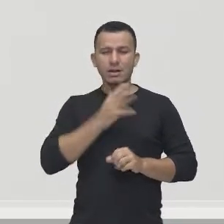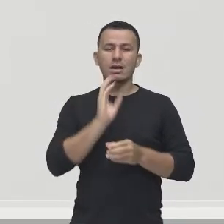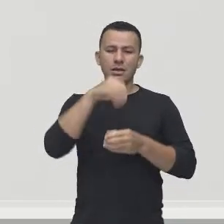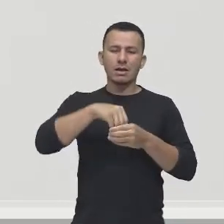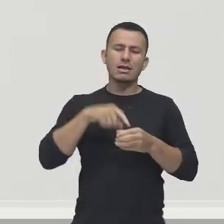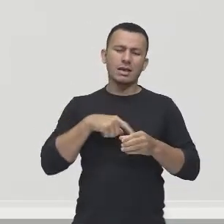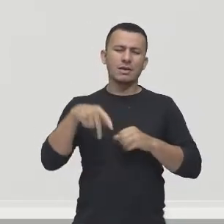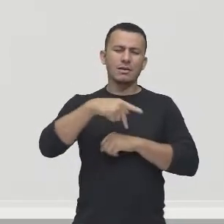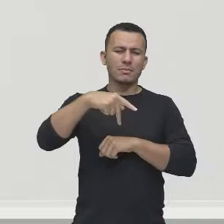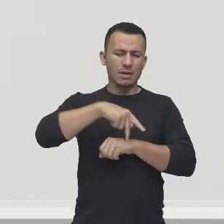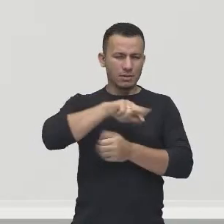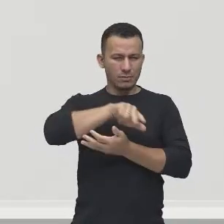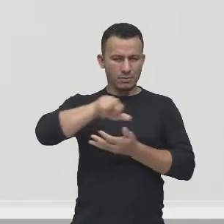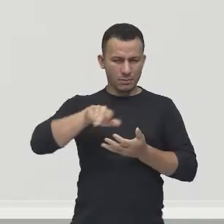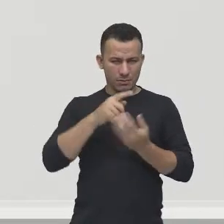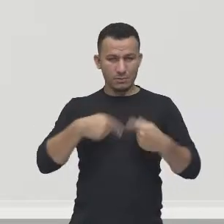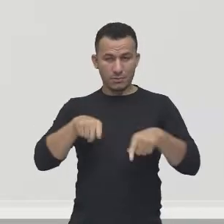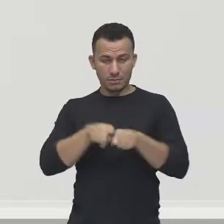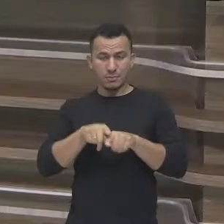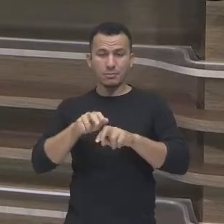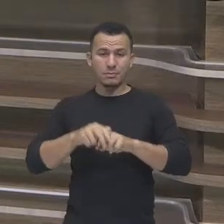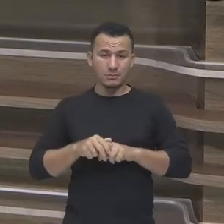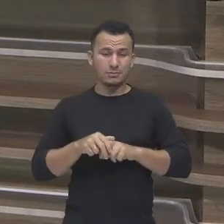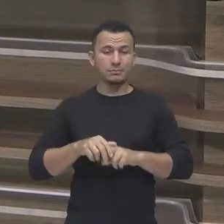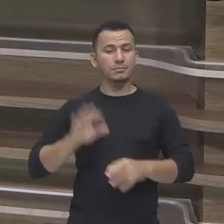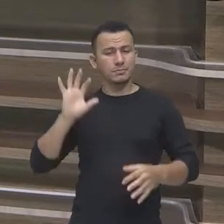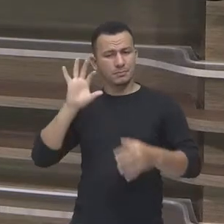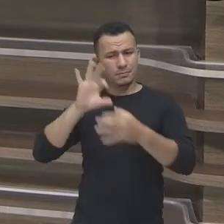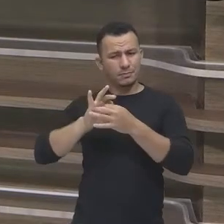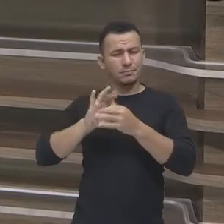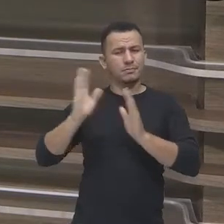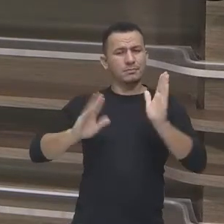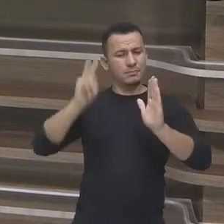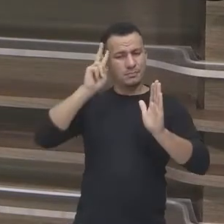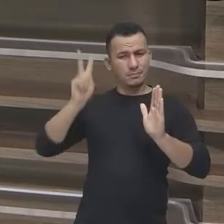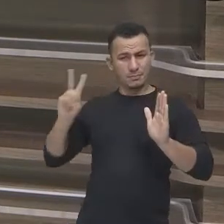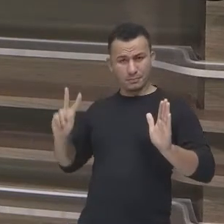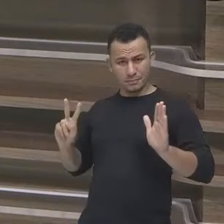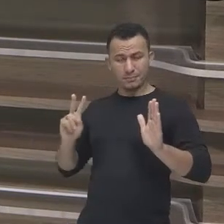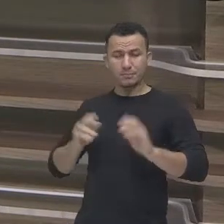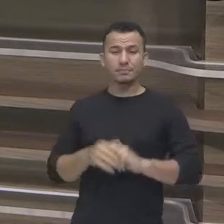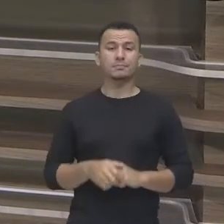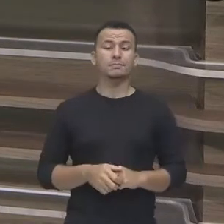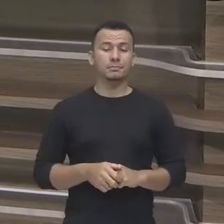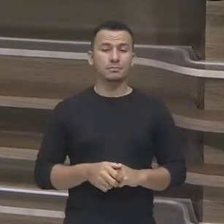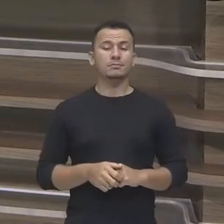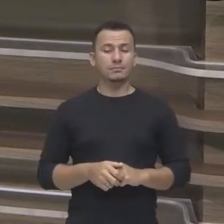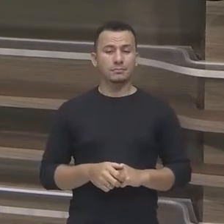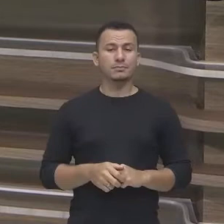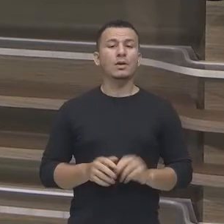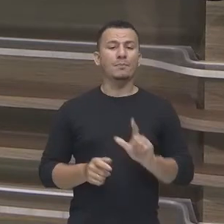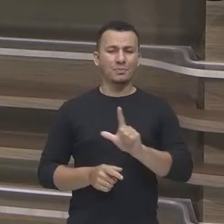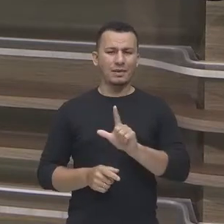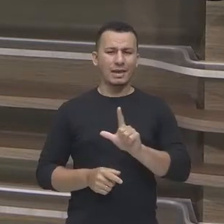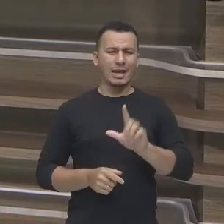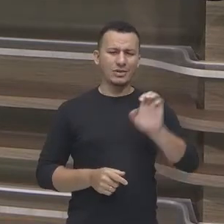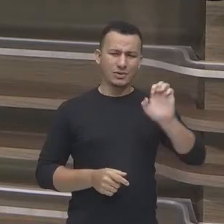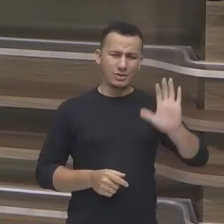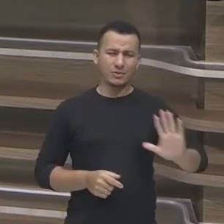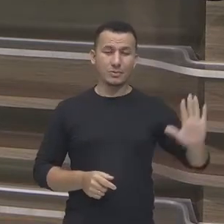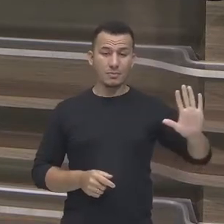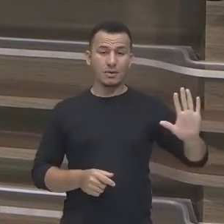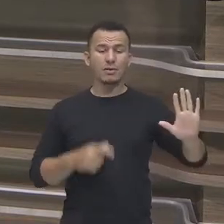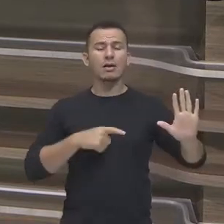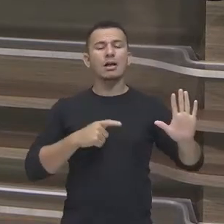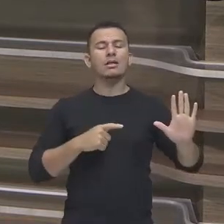relacionado com esse período aí da história. Então, os países da chamada Europa Oriental, leste europeu, são países